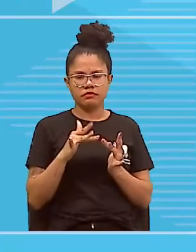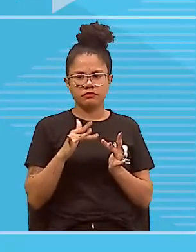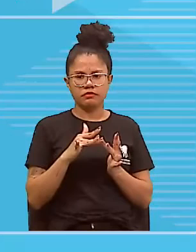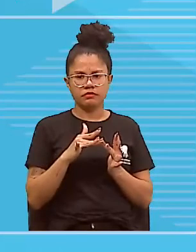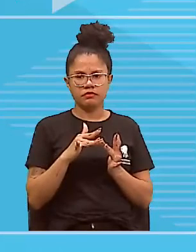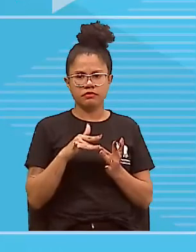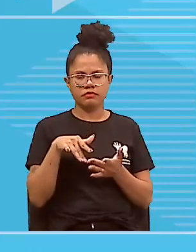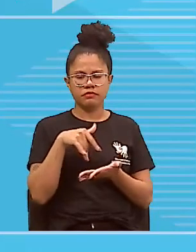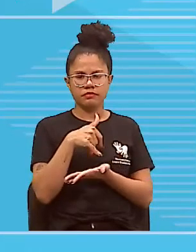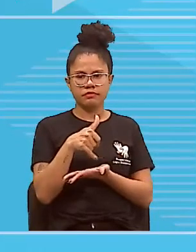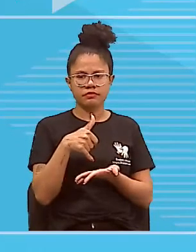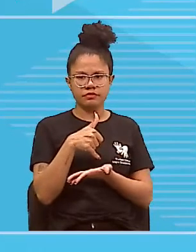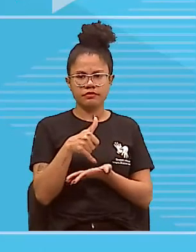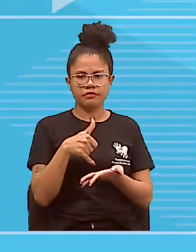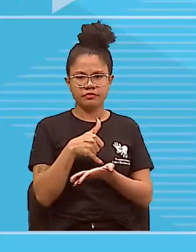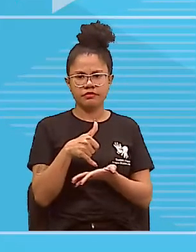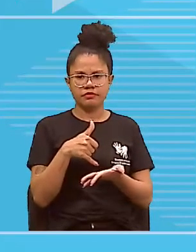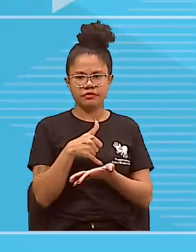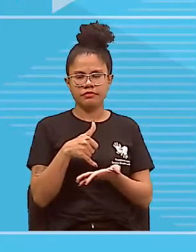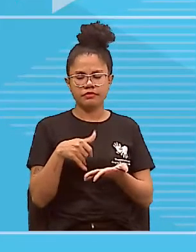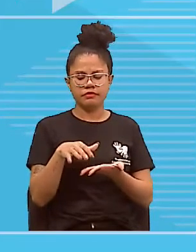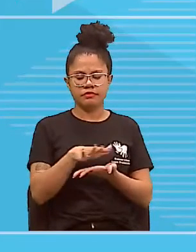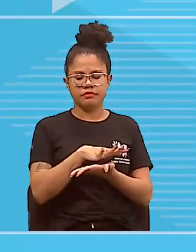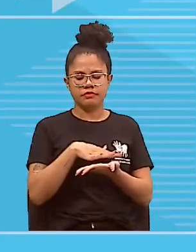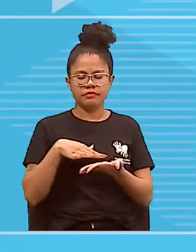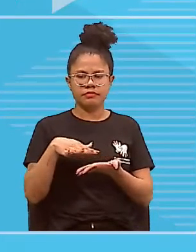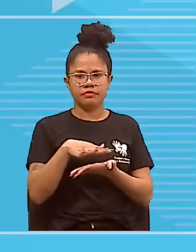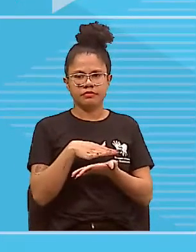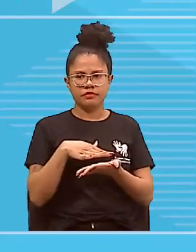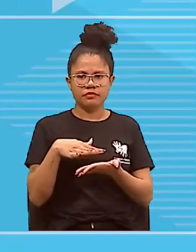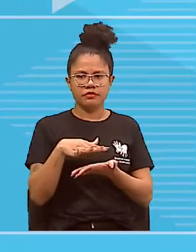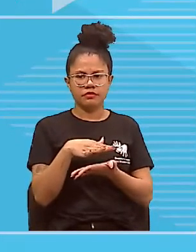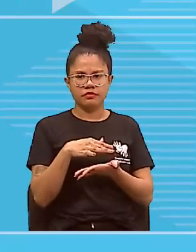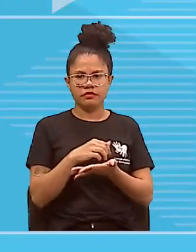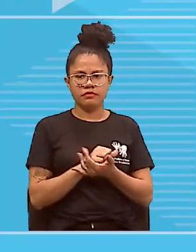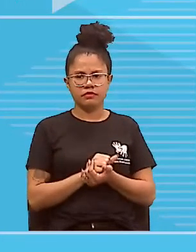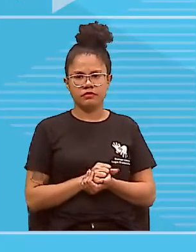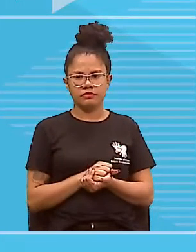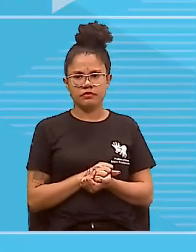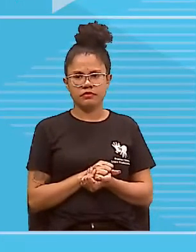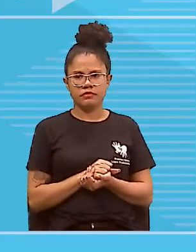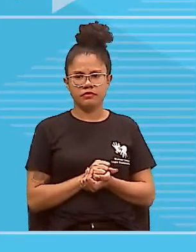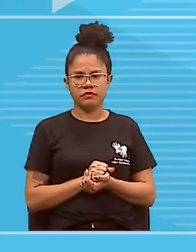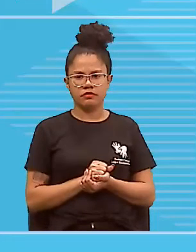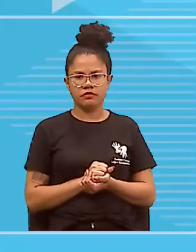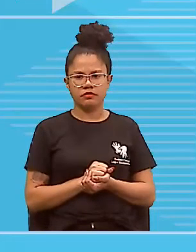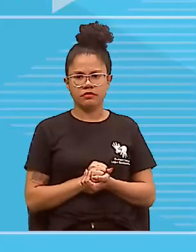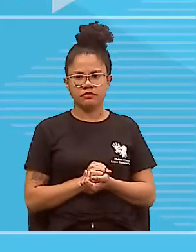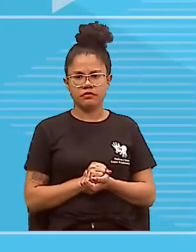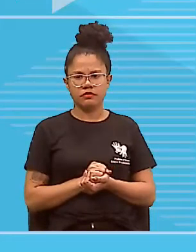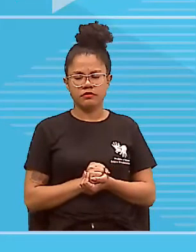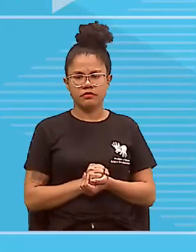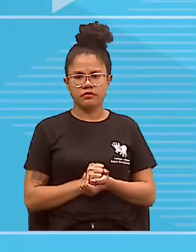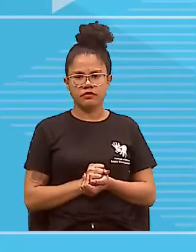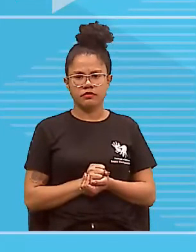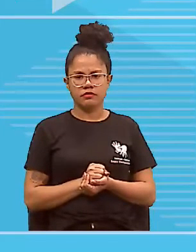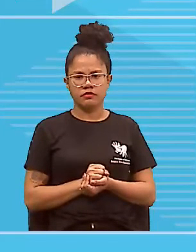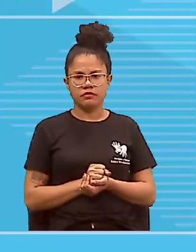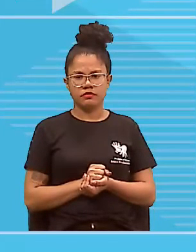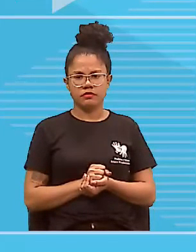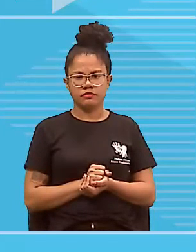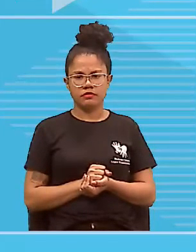o óleo a parte de cima dessa película e